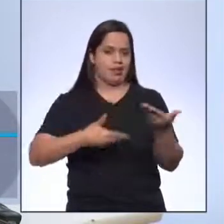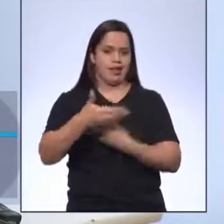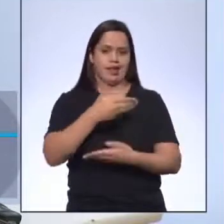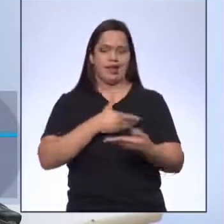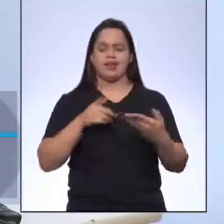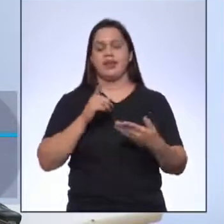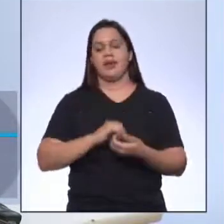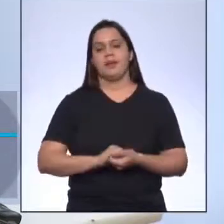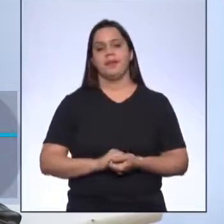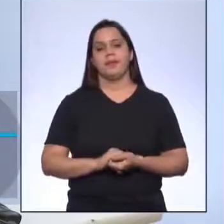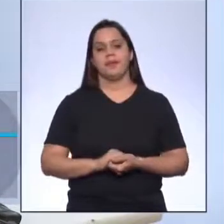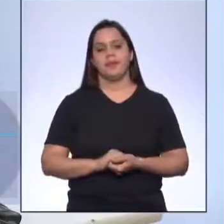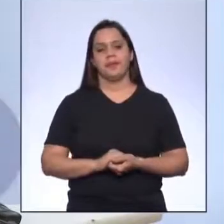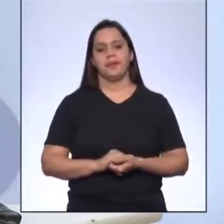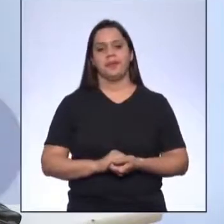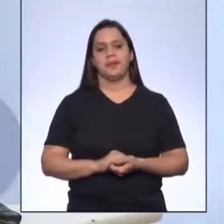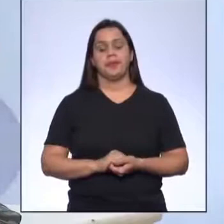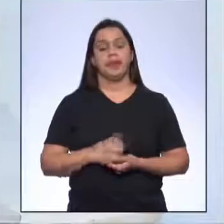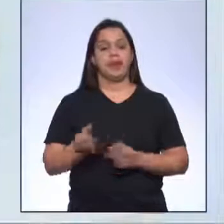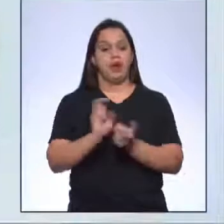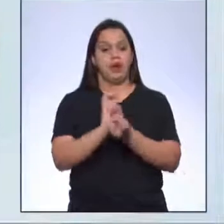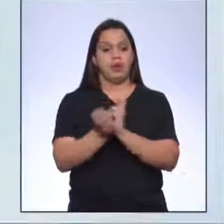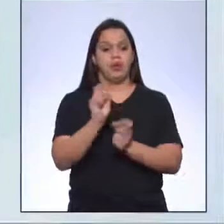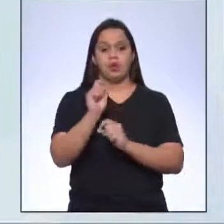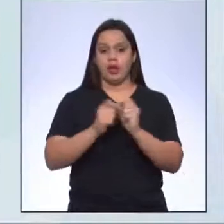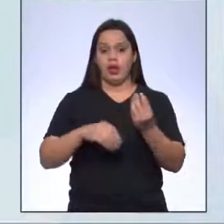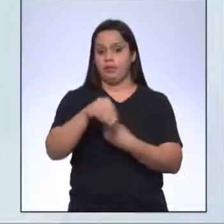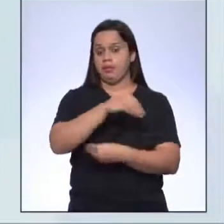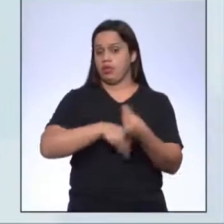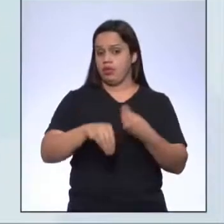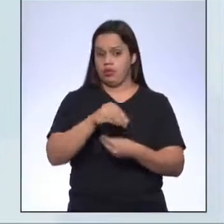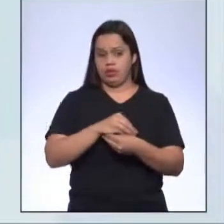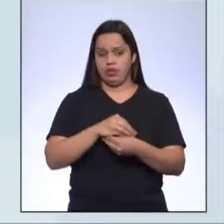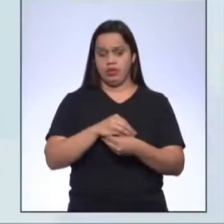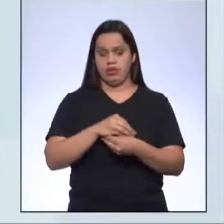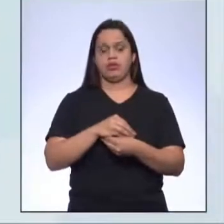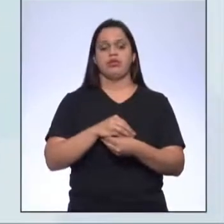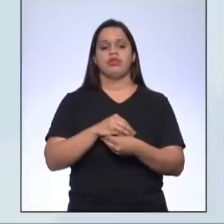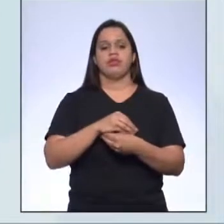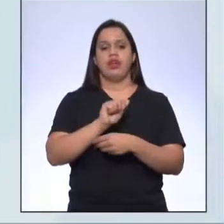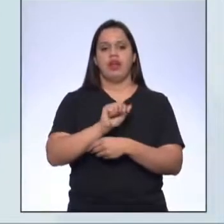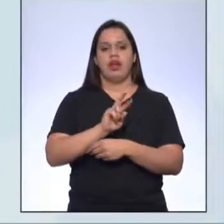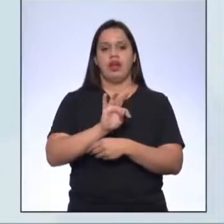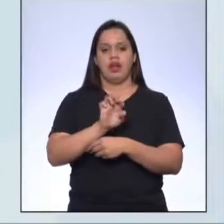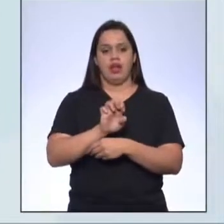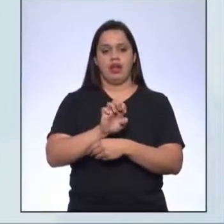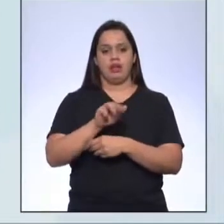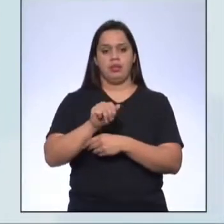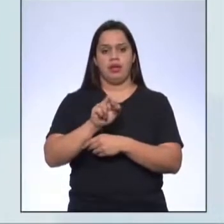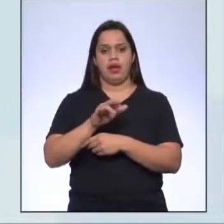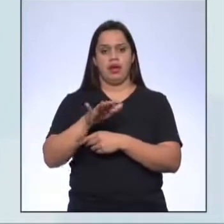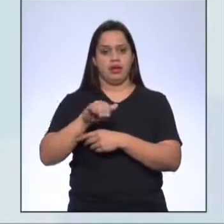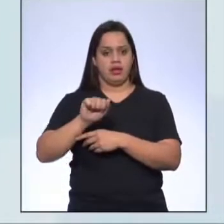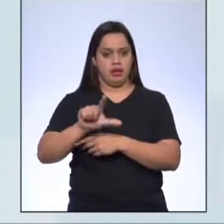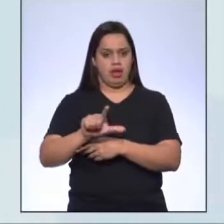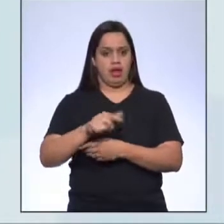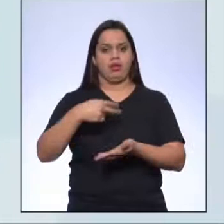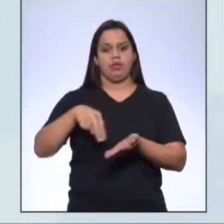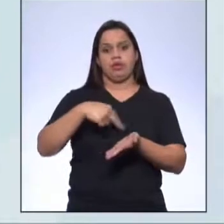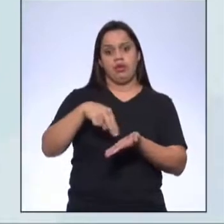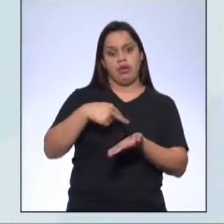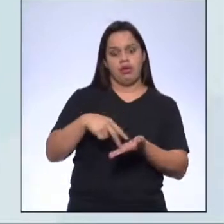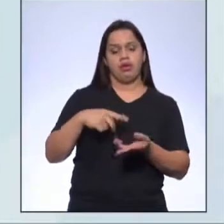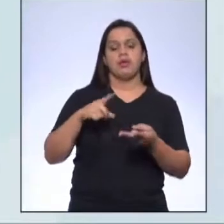comigo agora. Vamos lá. A capoeira, pessoal, é uma mistura de arte marcial, dança, vocês verem que eu grifei em